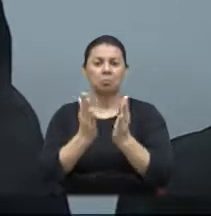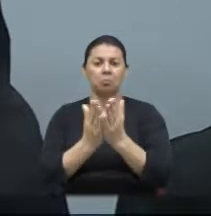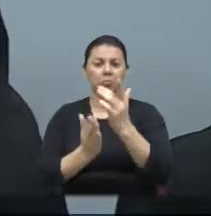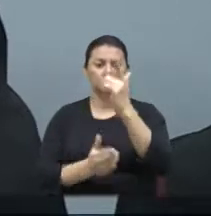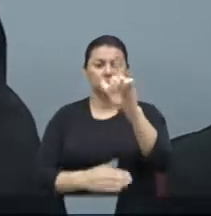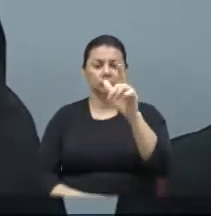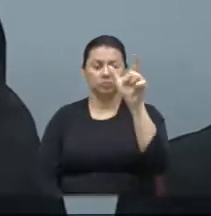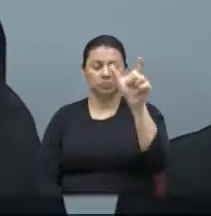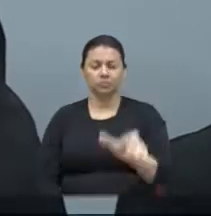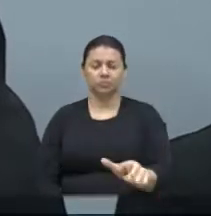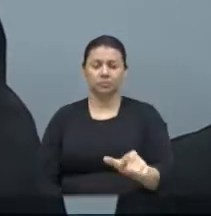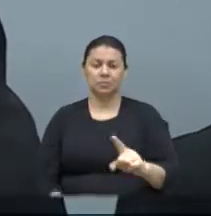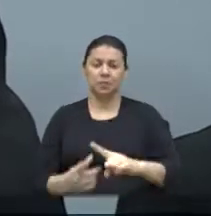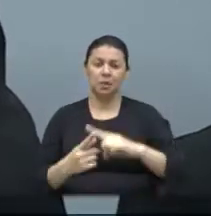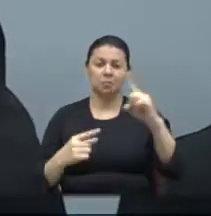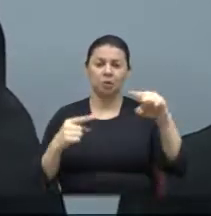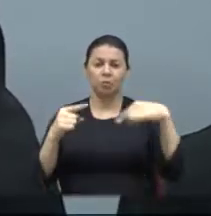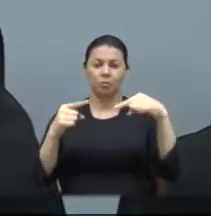jesus